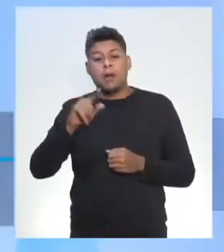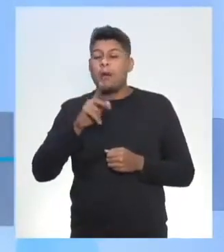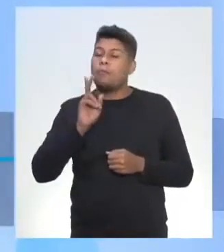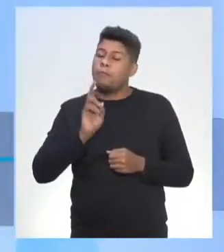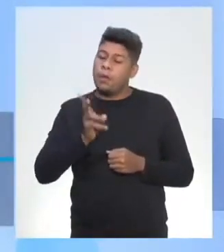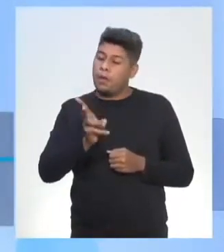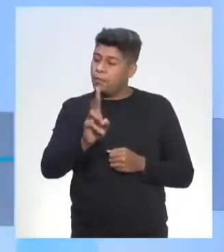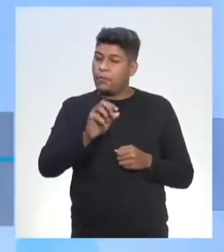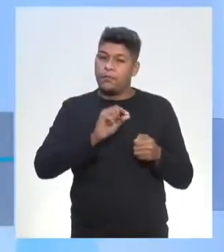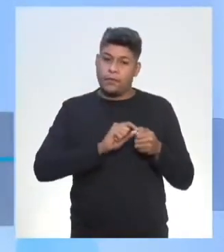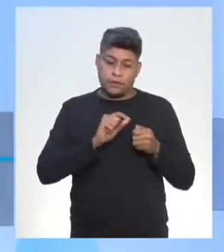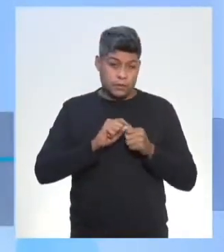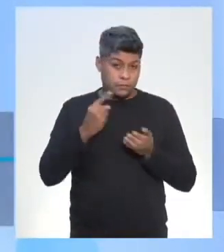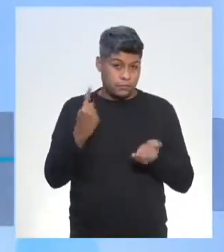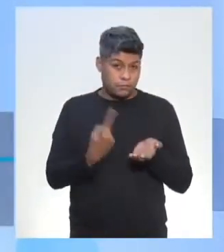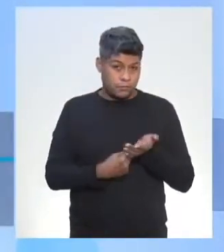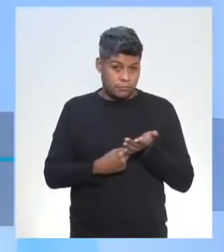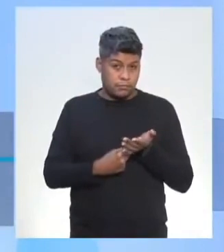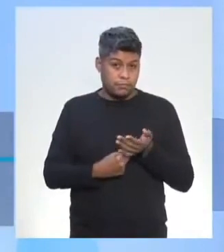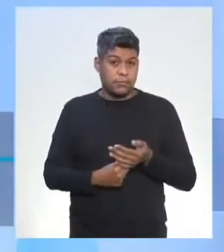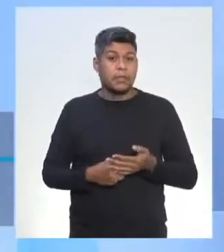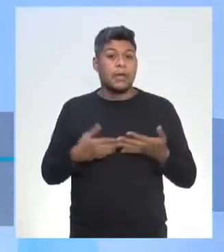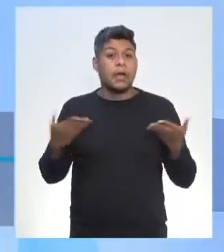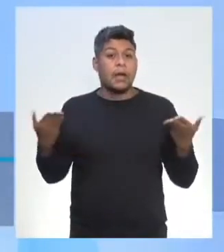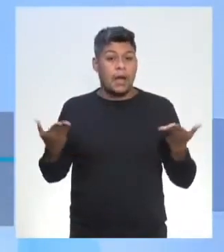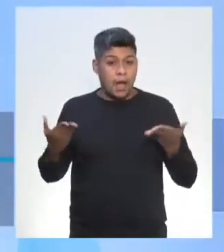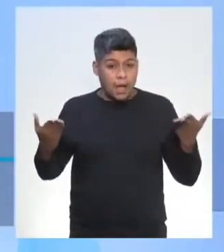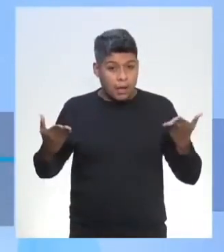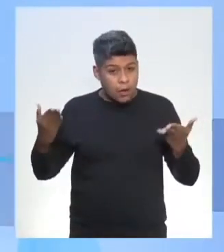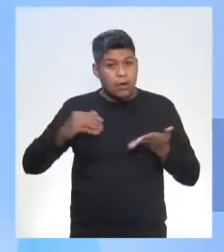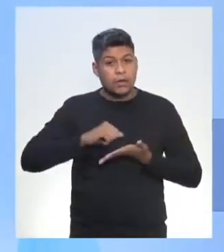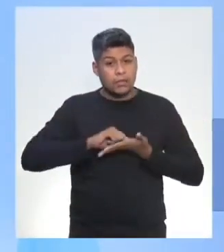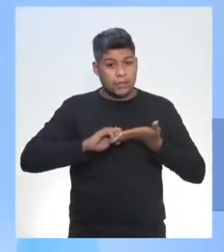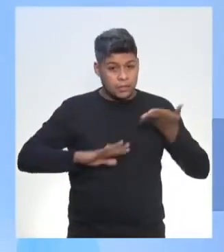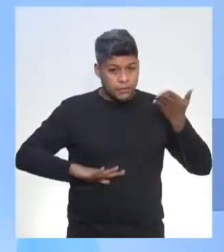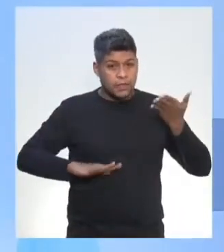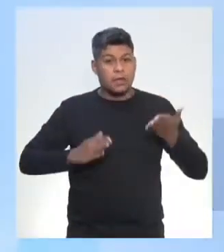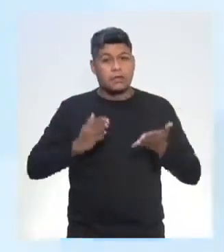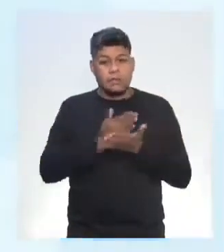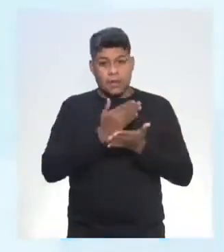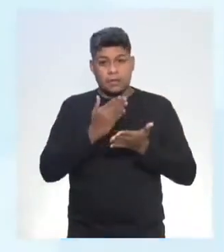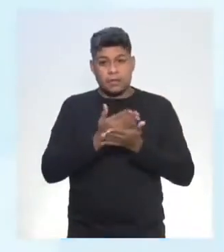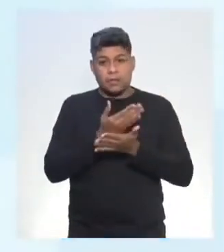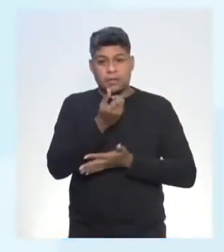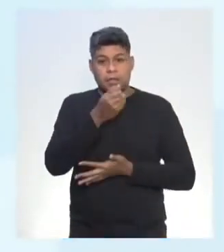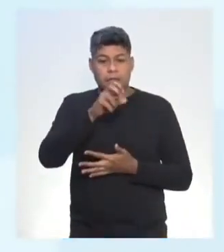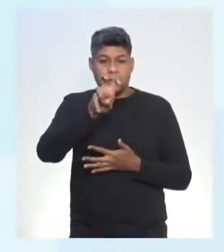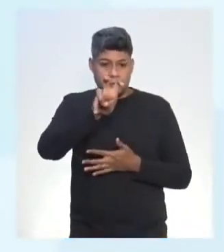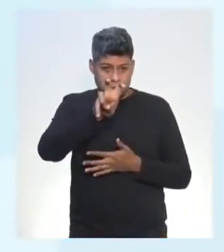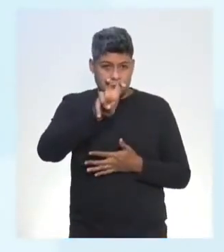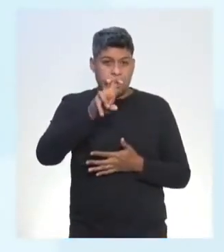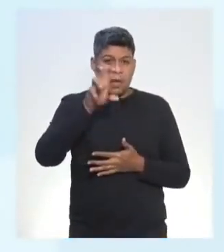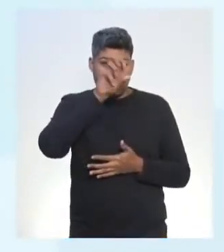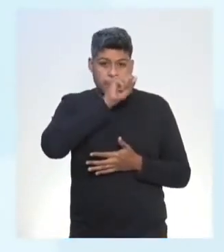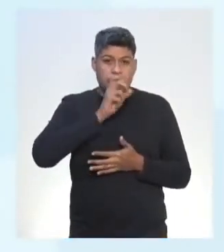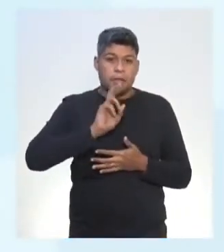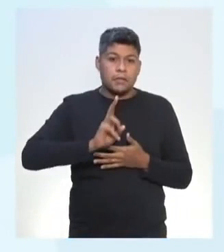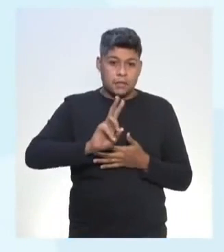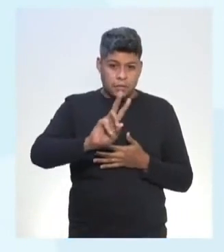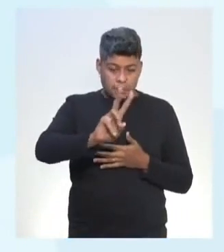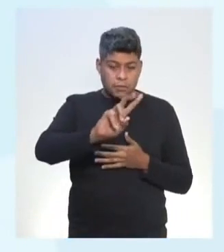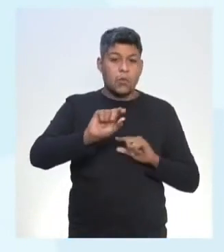mesmo procedimento. Combinado? E então agora a gente já vai para essa atividade que está na página 65 do Aprender Sempre de